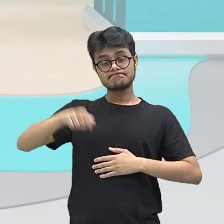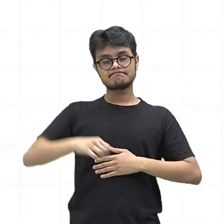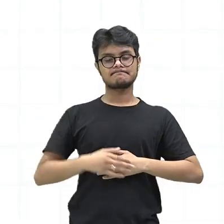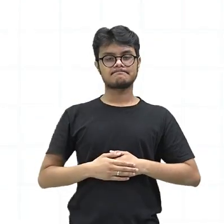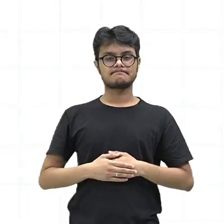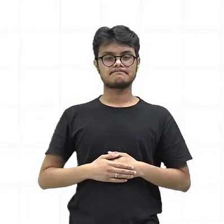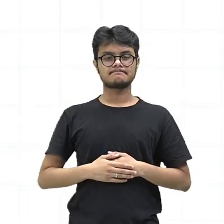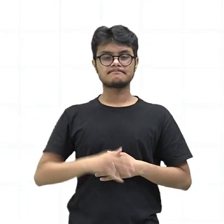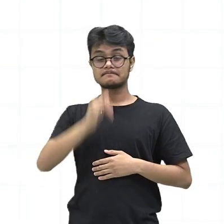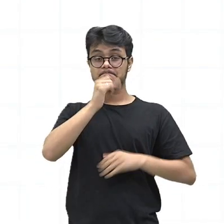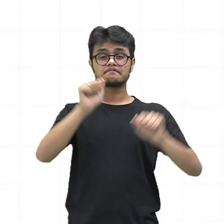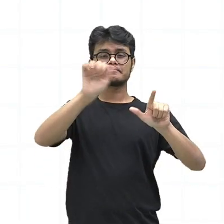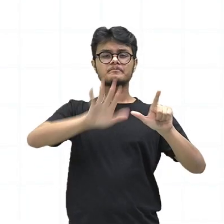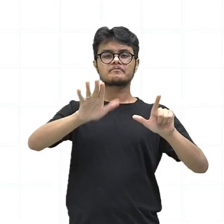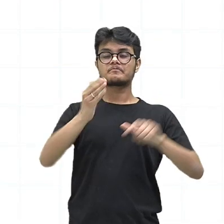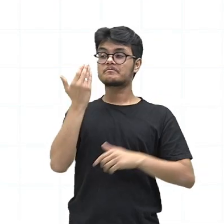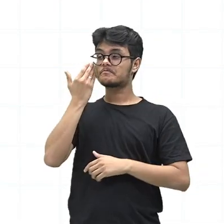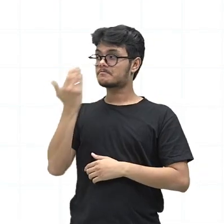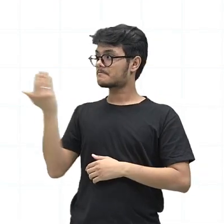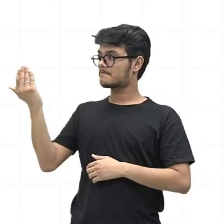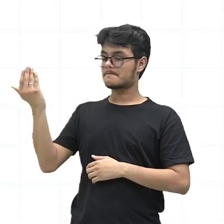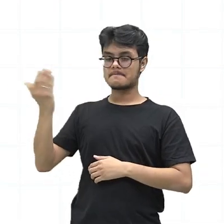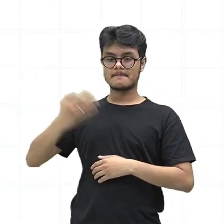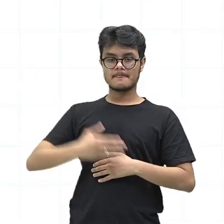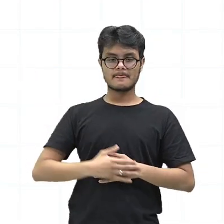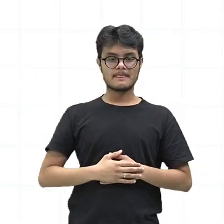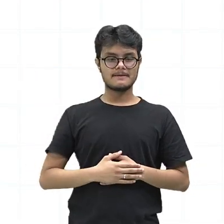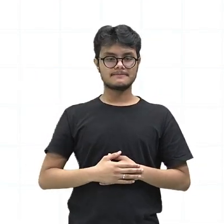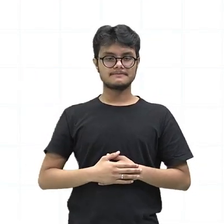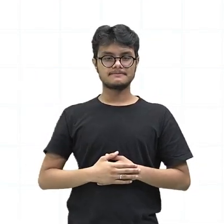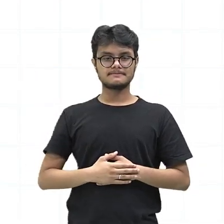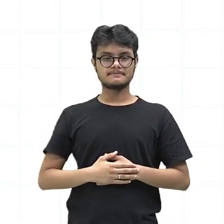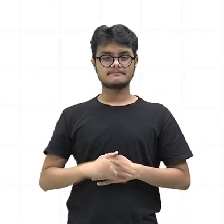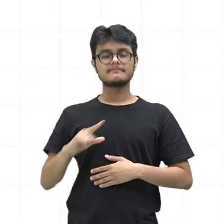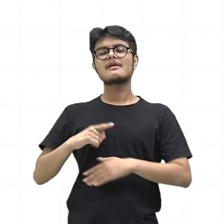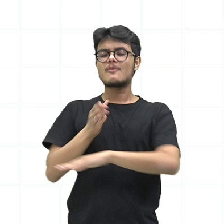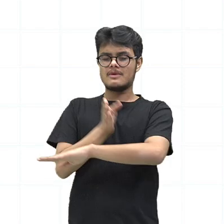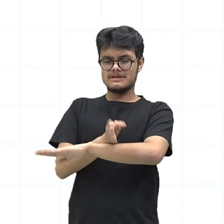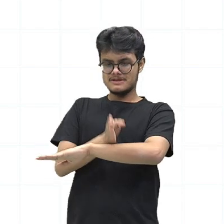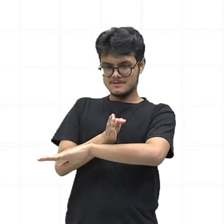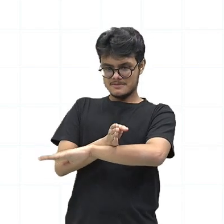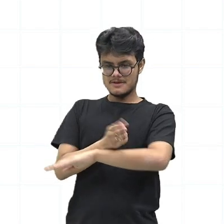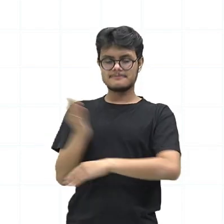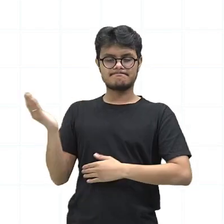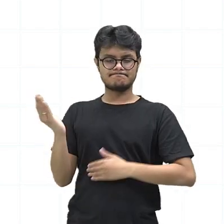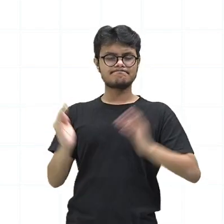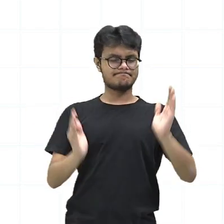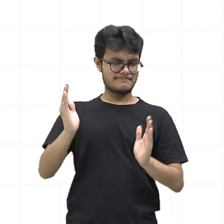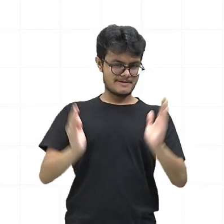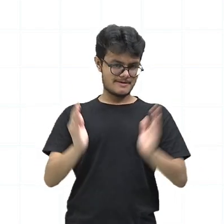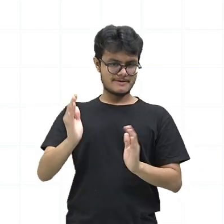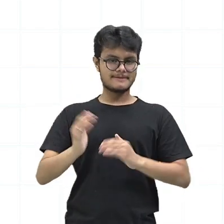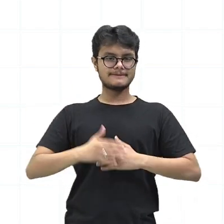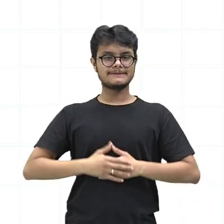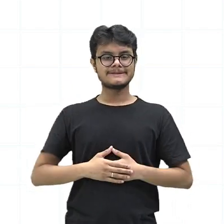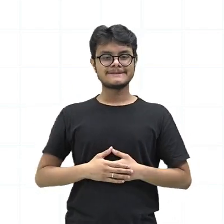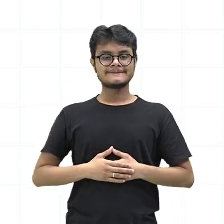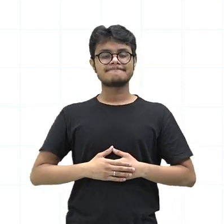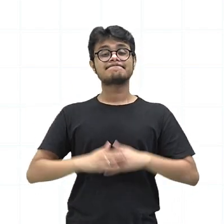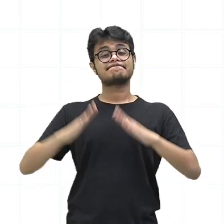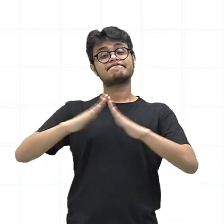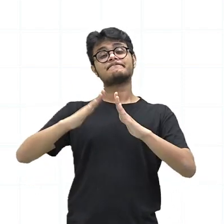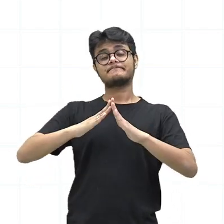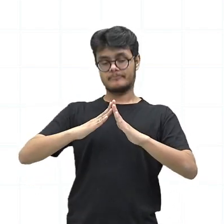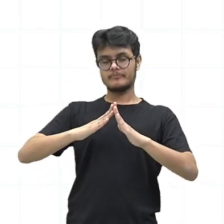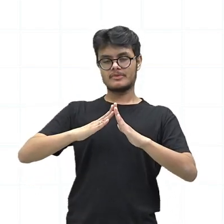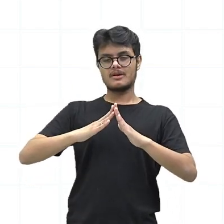ver uma imagem de um afresco na Idade Média. Esse daí é o afresco do teto da